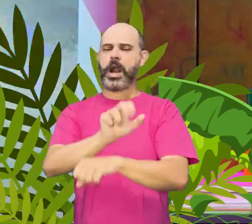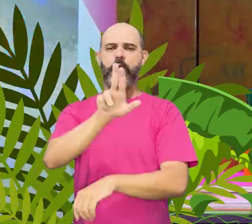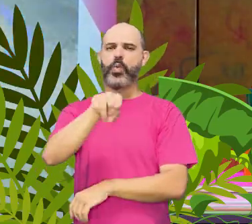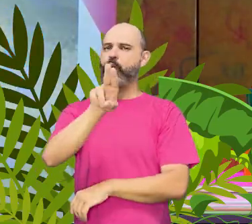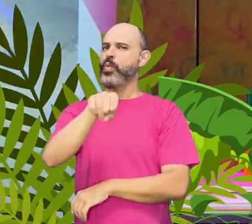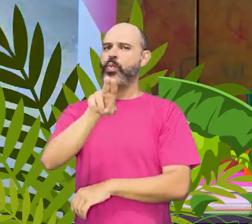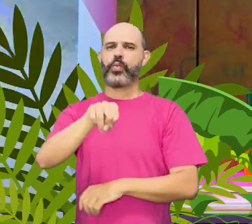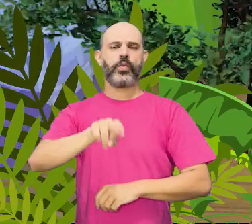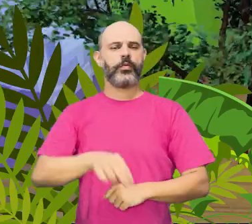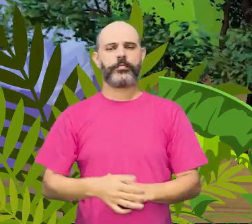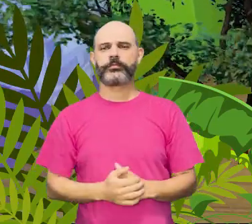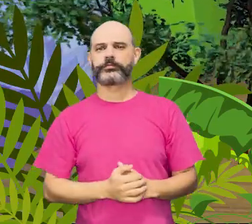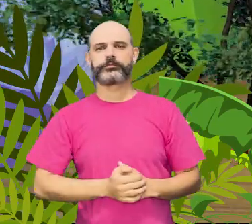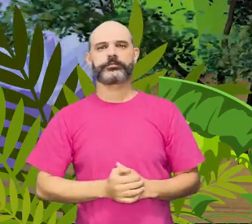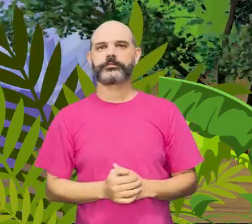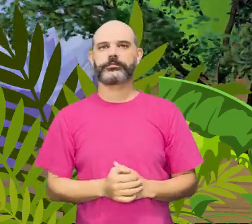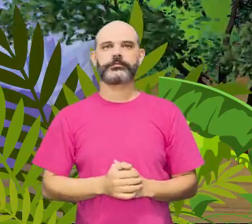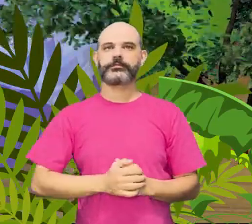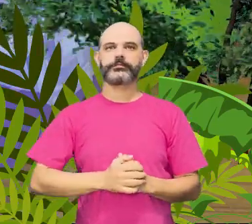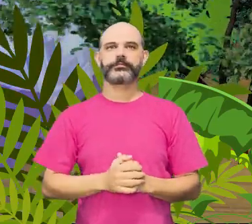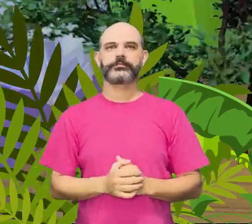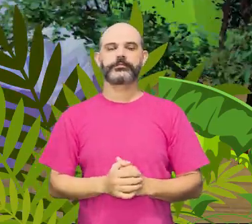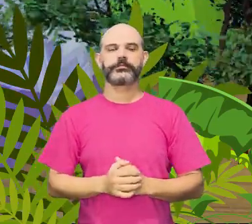Nunca ficam paradas.